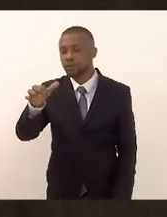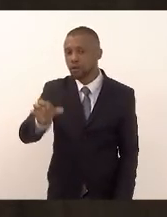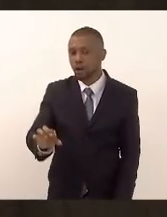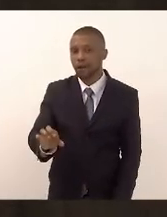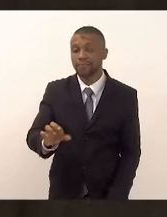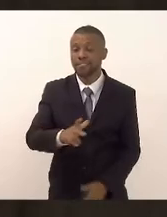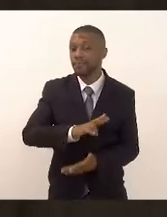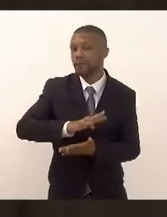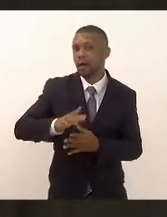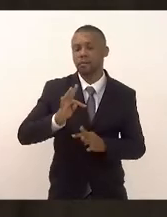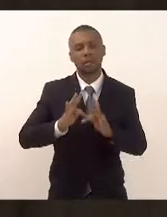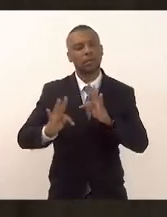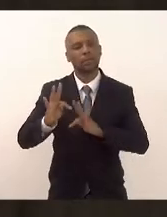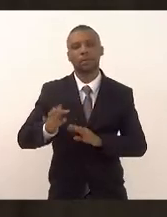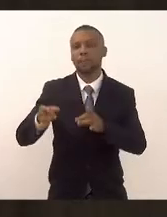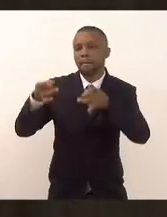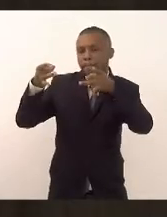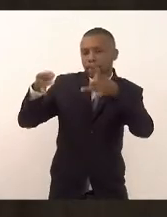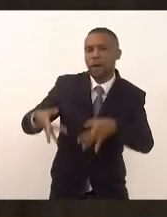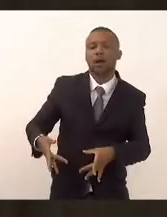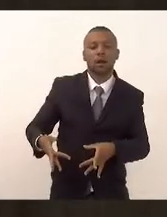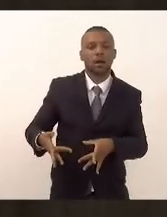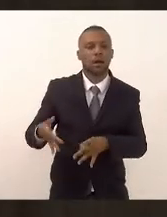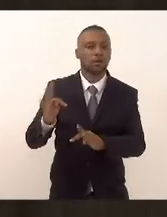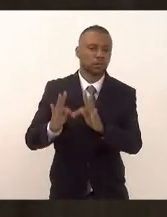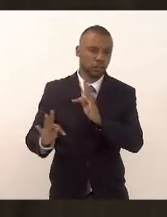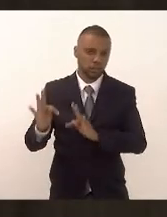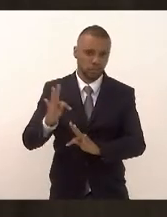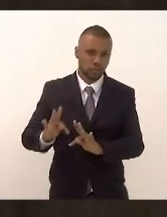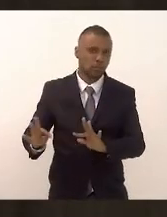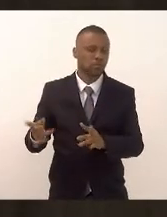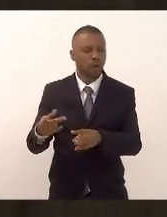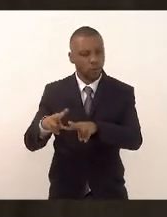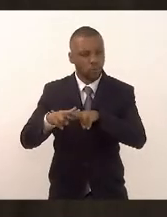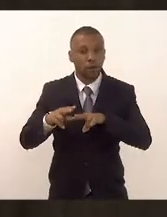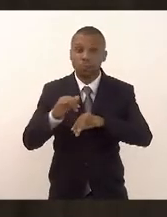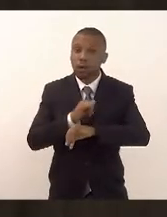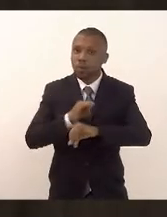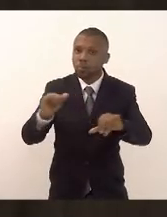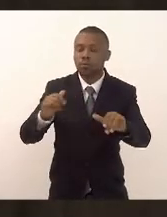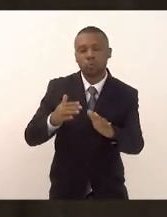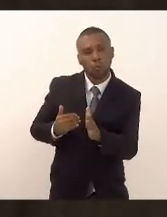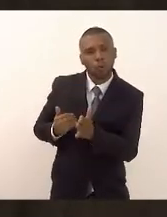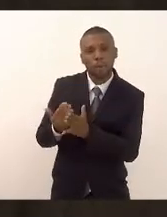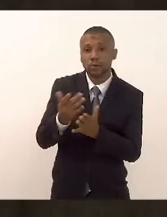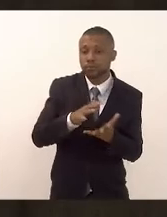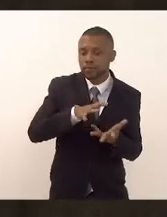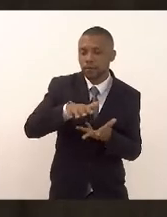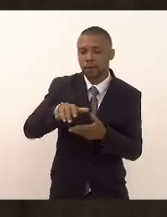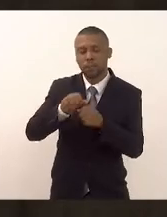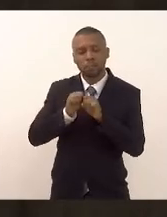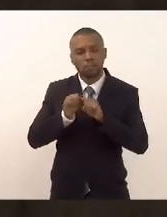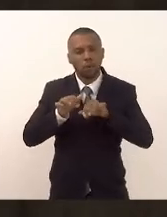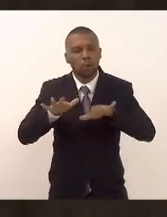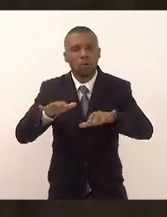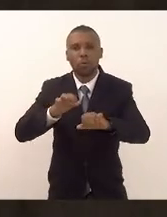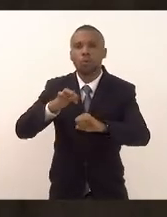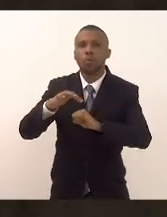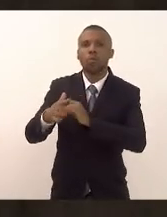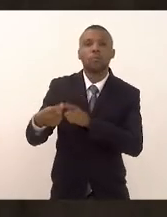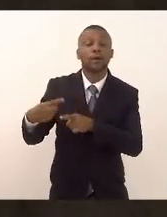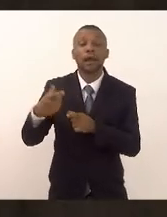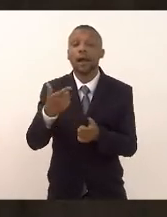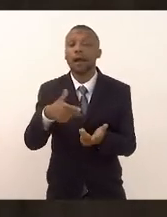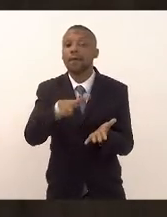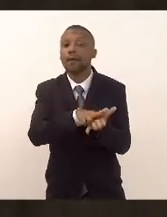continuidade, sobretudo pelo anúncio no início da pandemia de que os pacientes não procurassem